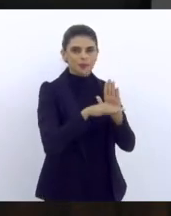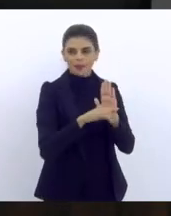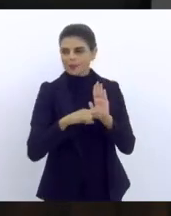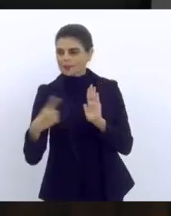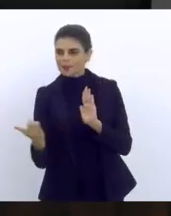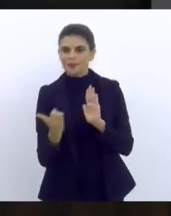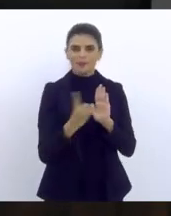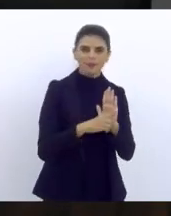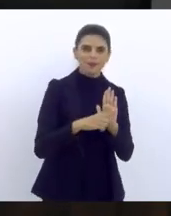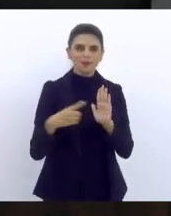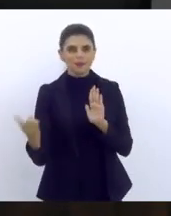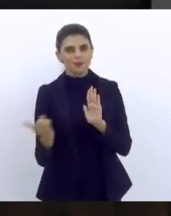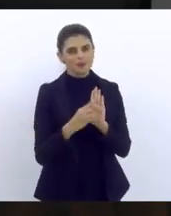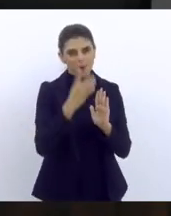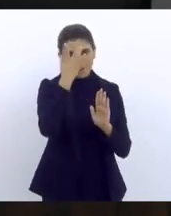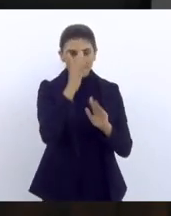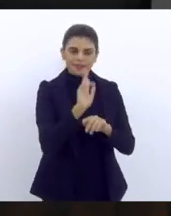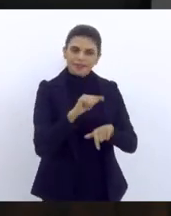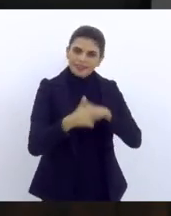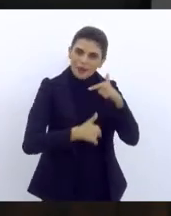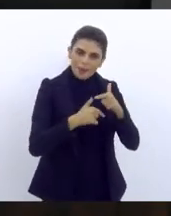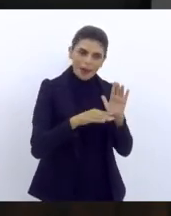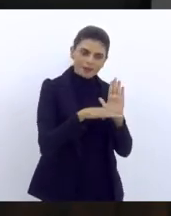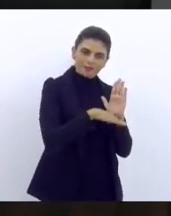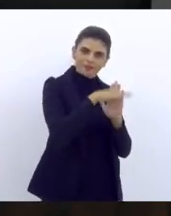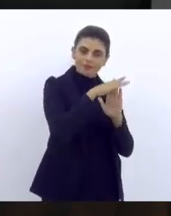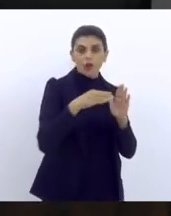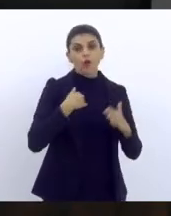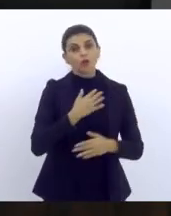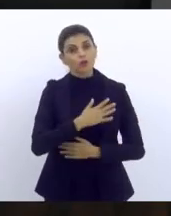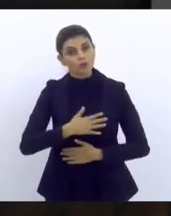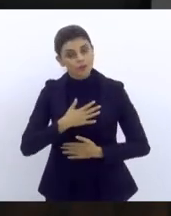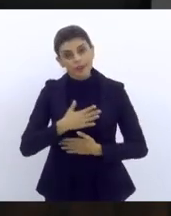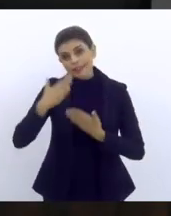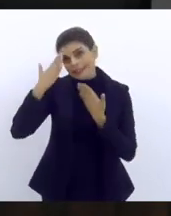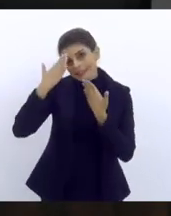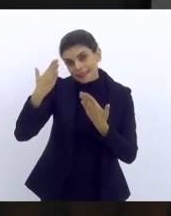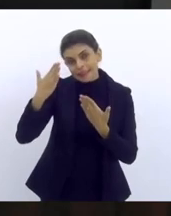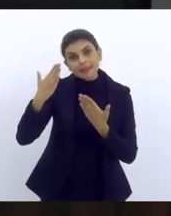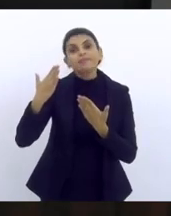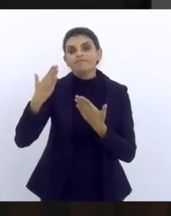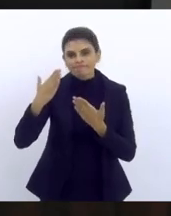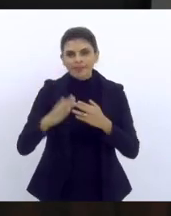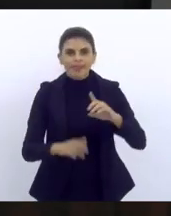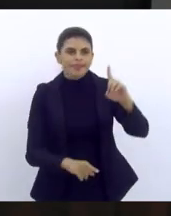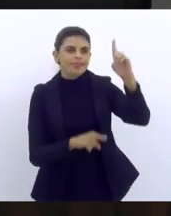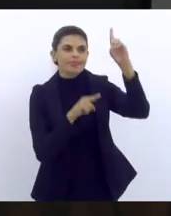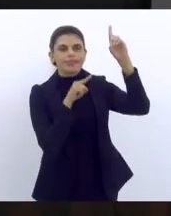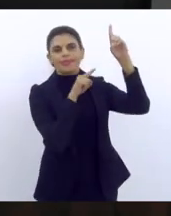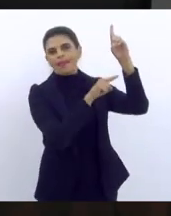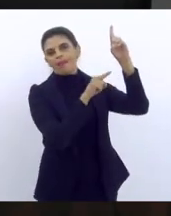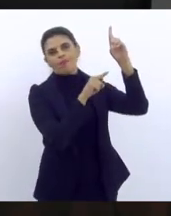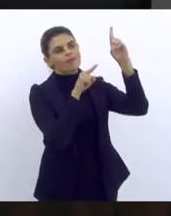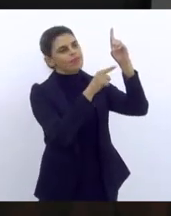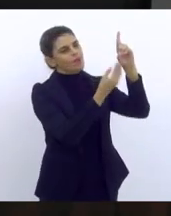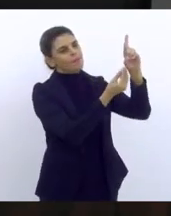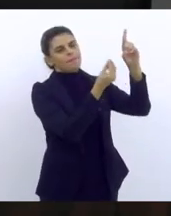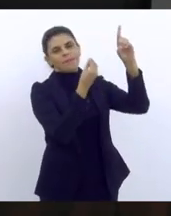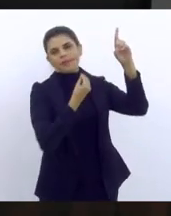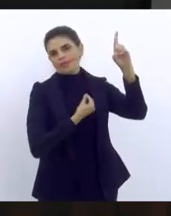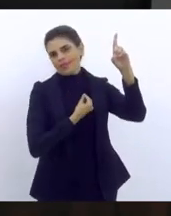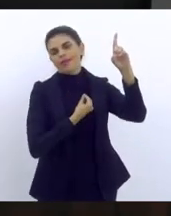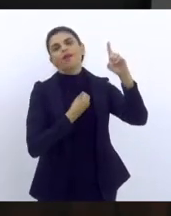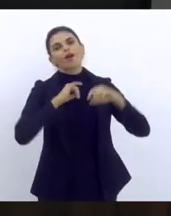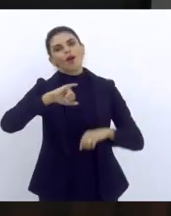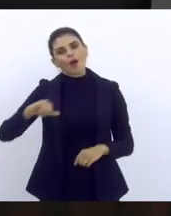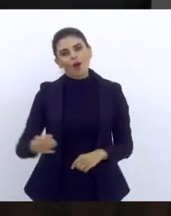vinda nesta casa, e eu gostaria de agradecer a Deus por nos dar mais uma vez essa